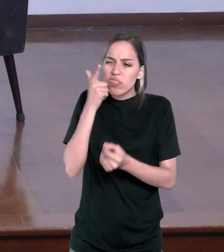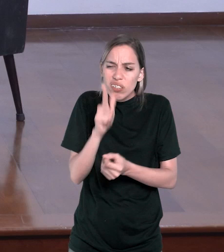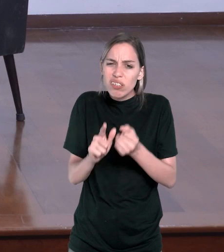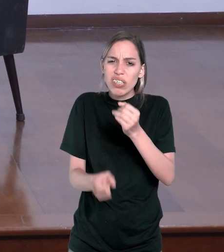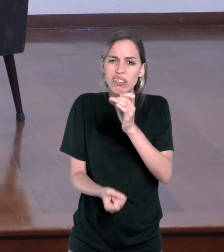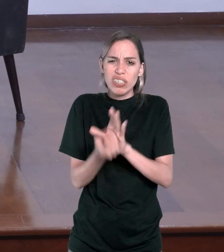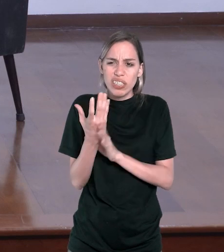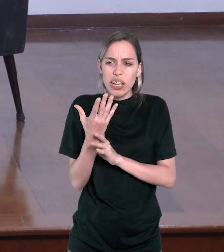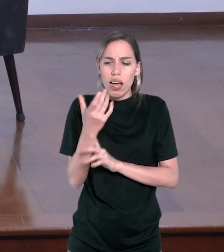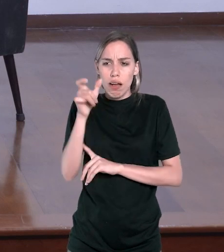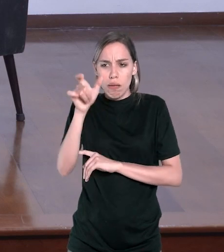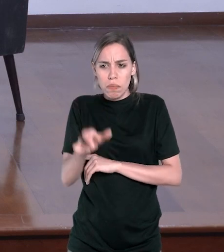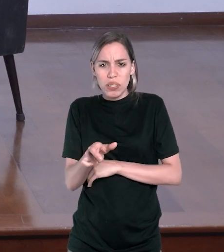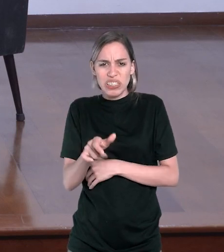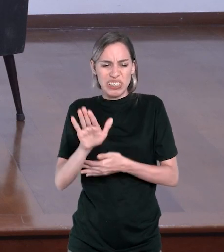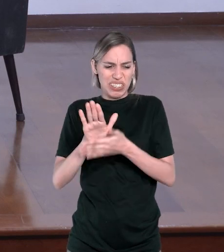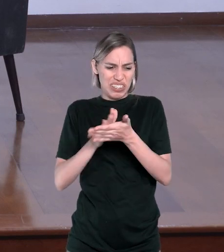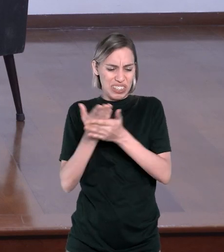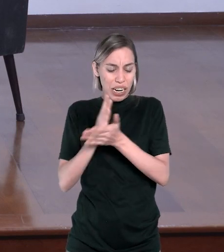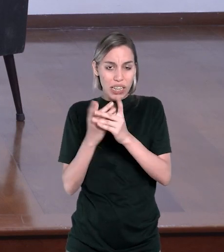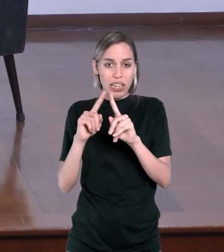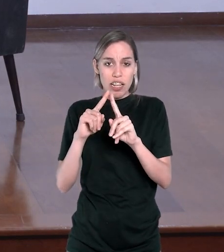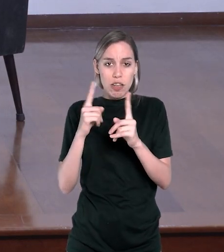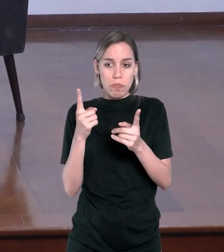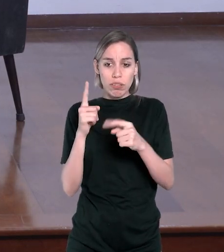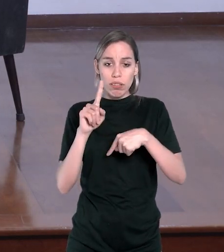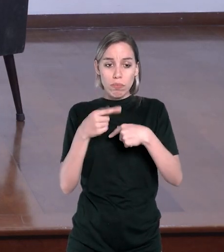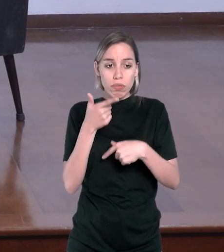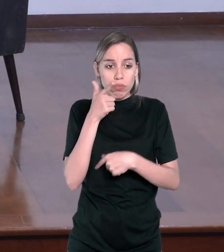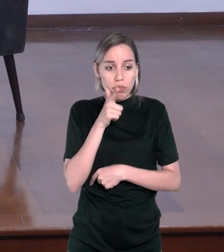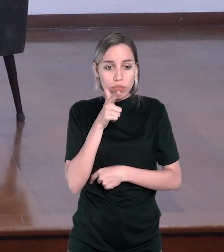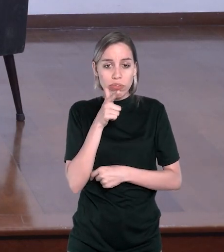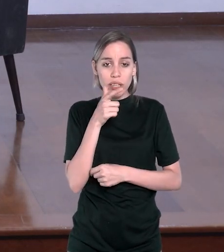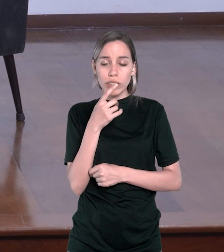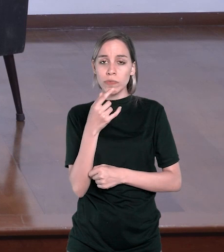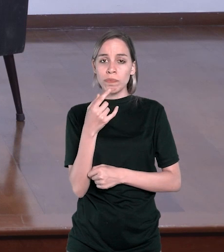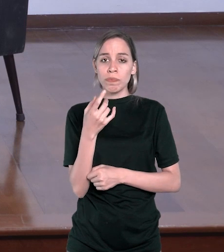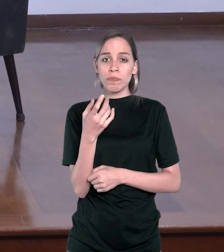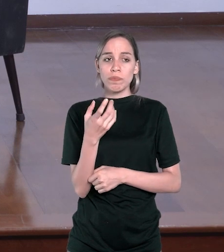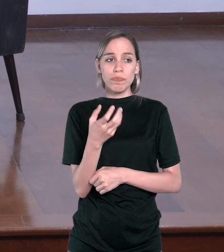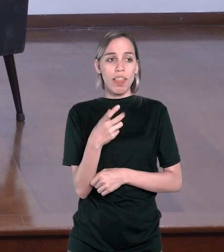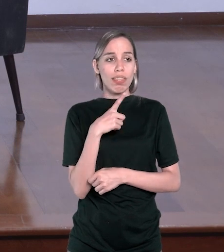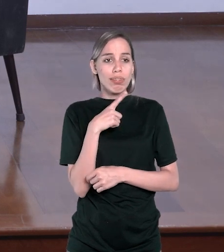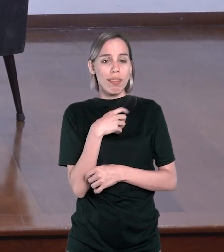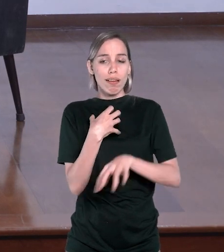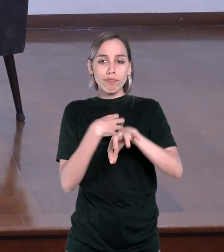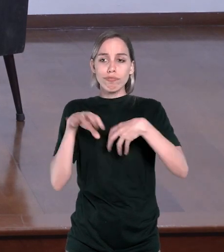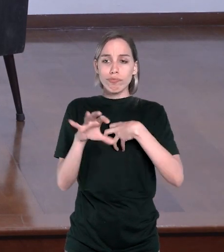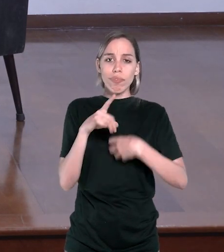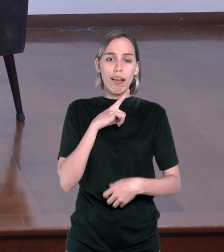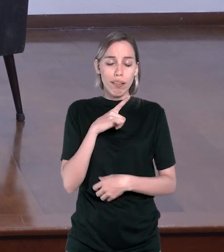compaixão por ele, né? Porque eu acho que ele viu muito mais do que a cidade, e ele levou a cidade do Rio de Janeiro para as pessoas, fazendo as reportagens